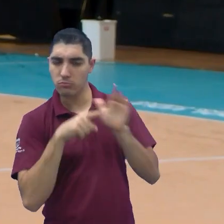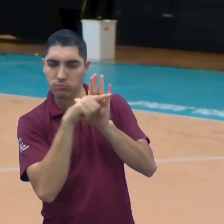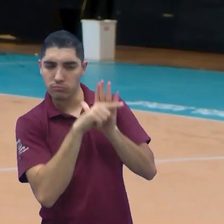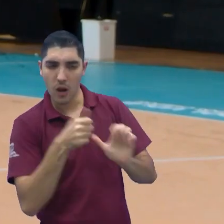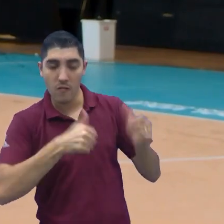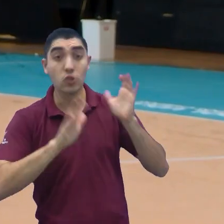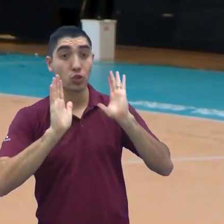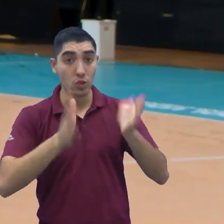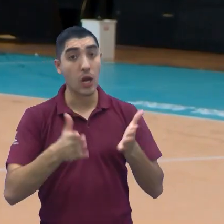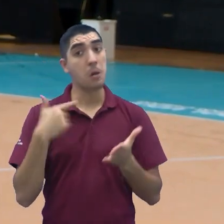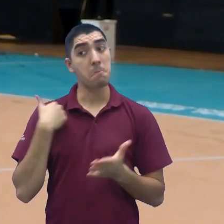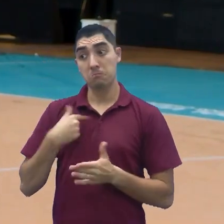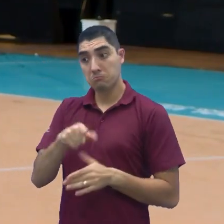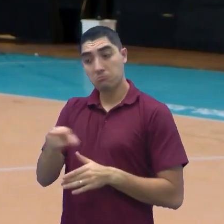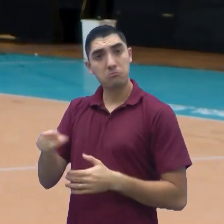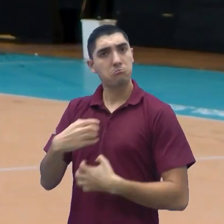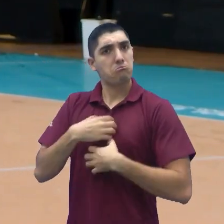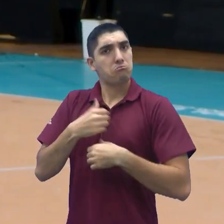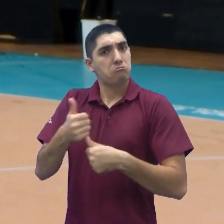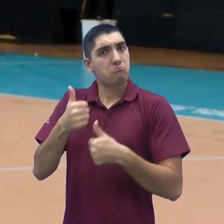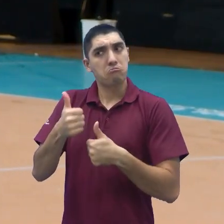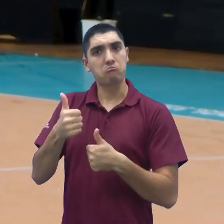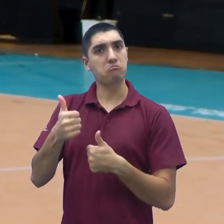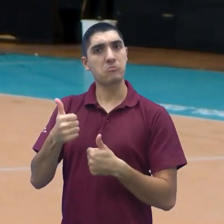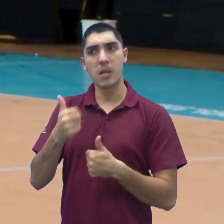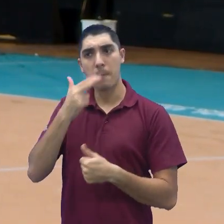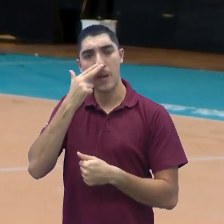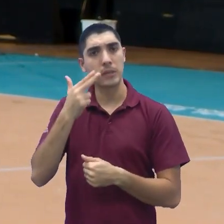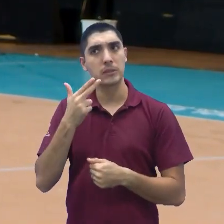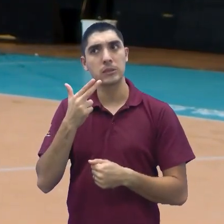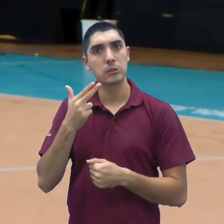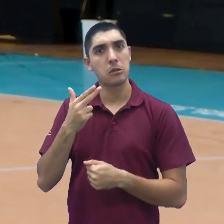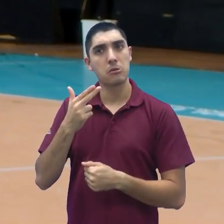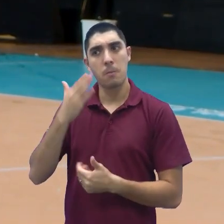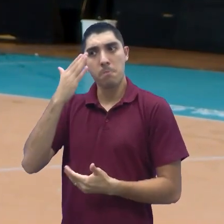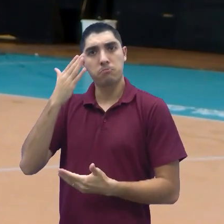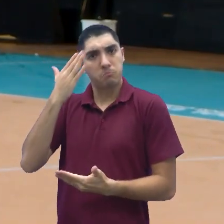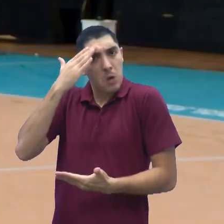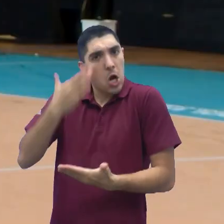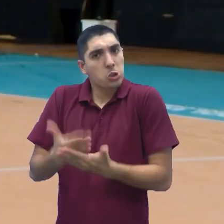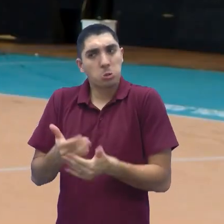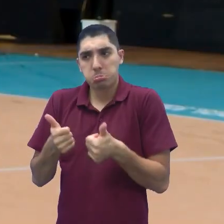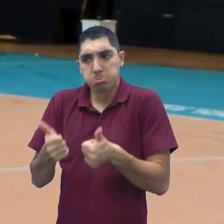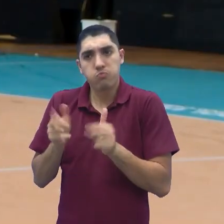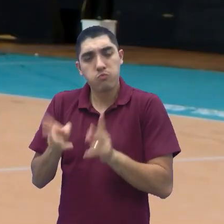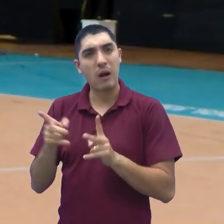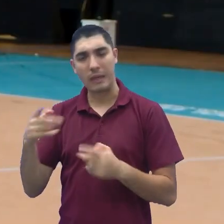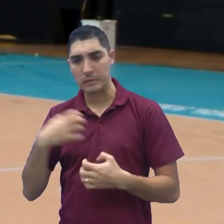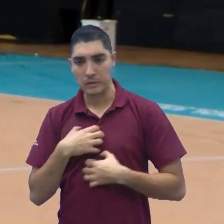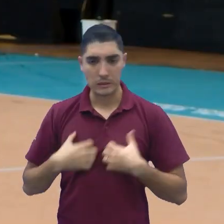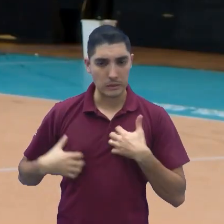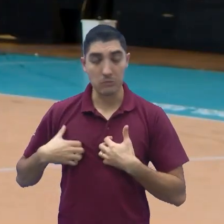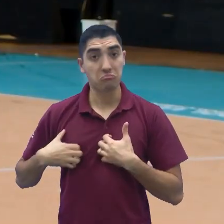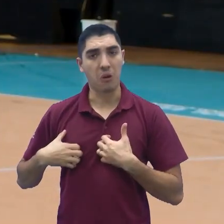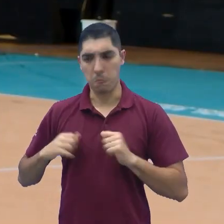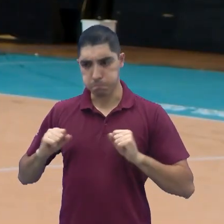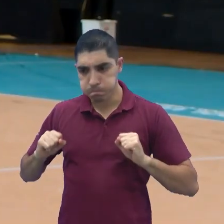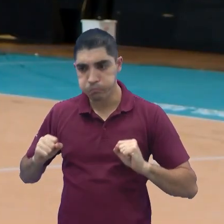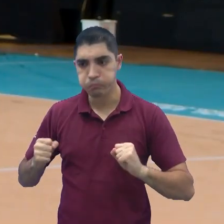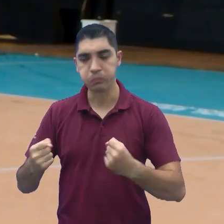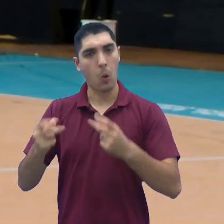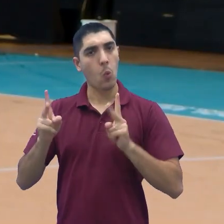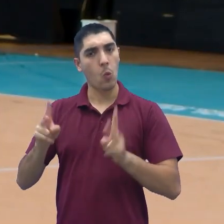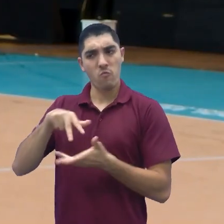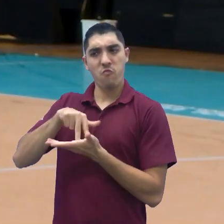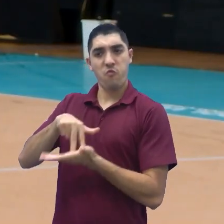equilíbrio emocional, mesmo com o placar reverso no terceiro set atrás, não bateu o desespero de sofrer uma virada como já aconteceu em outros jogos. Então,